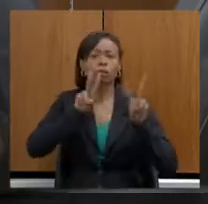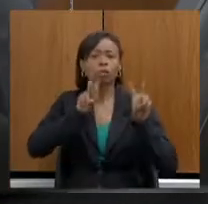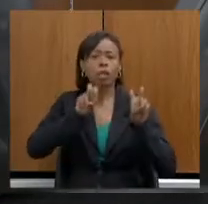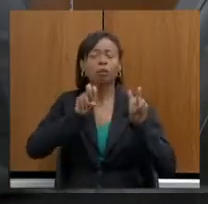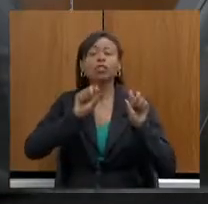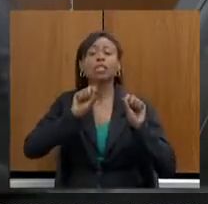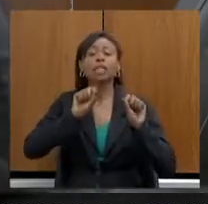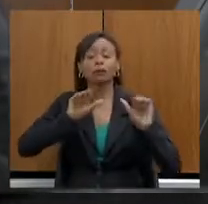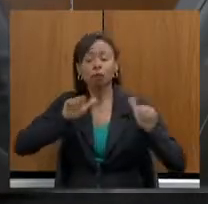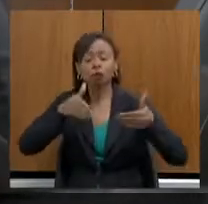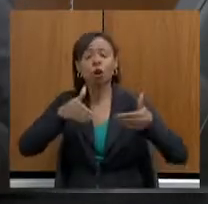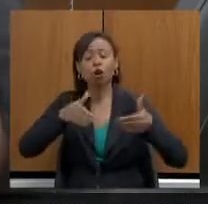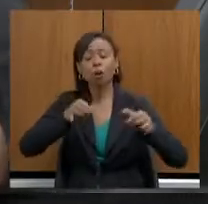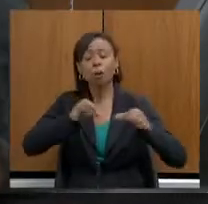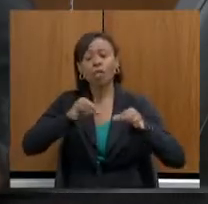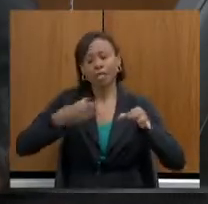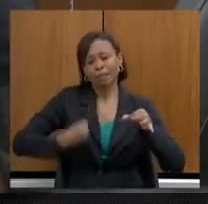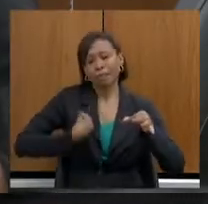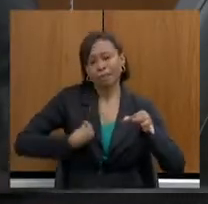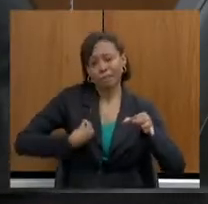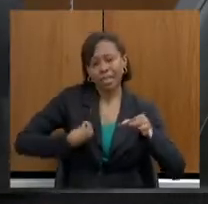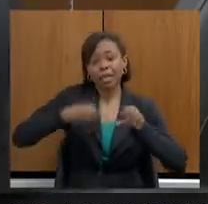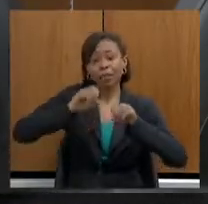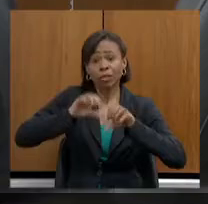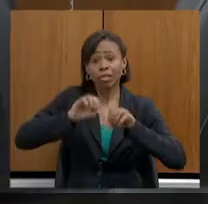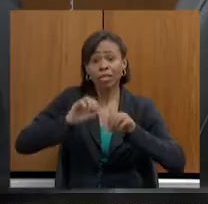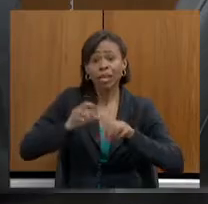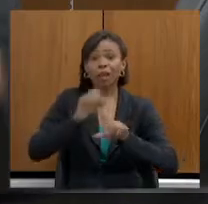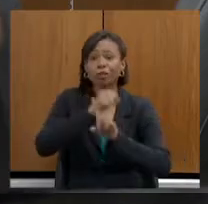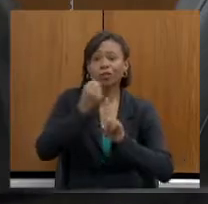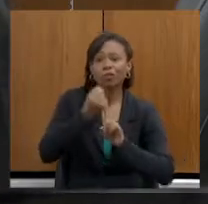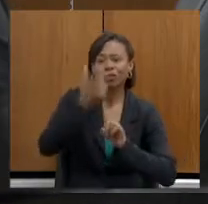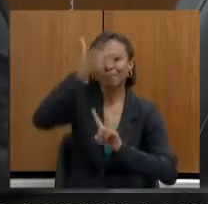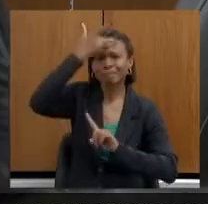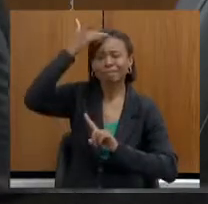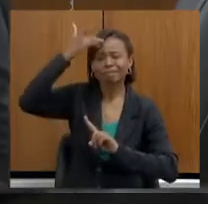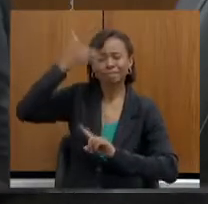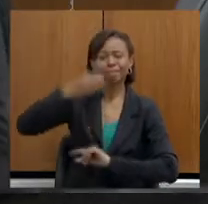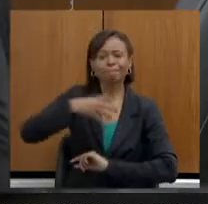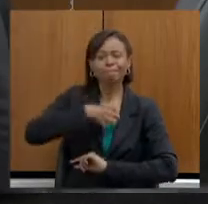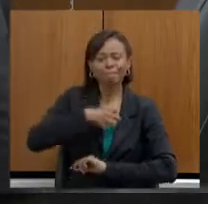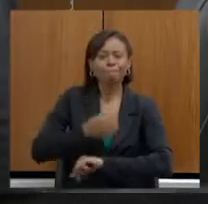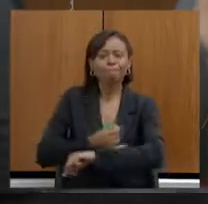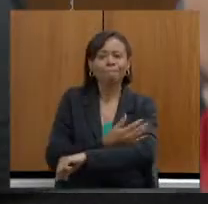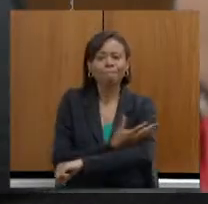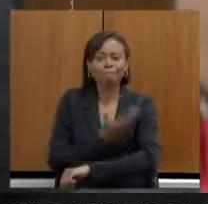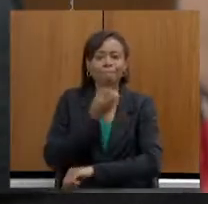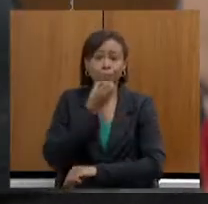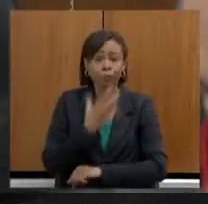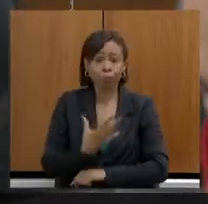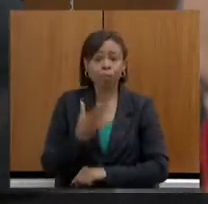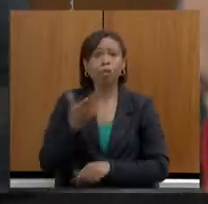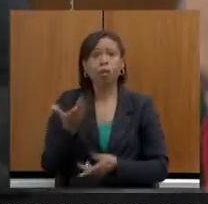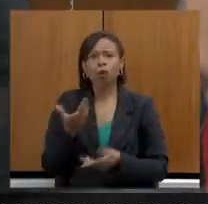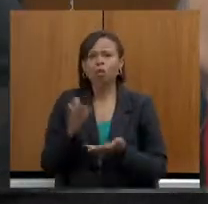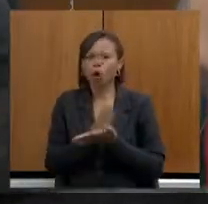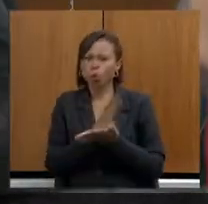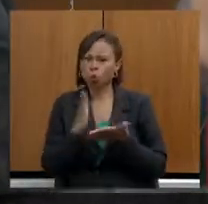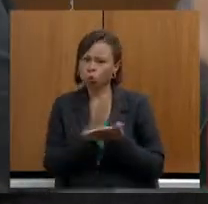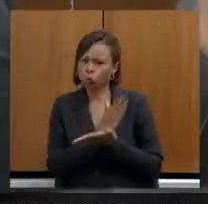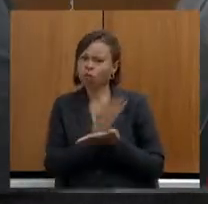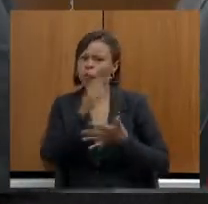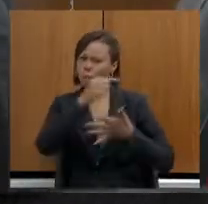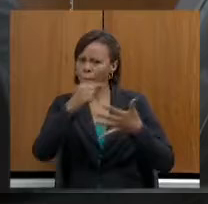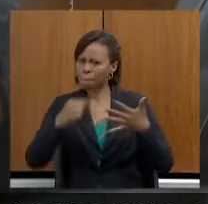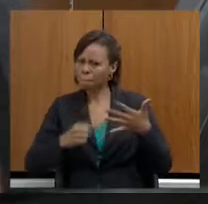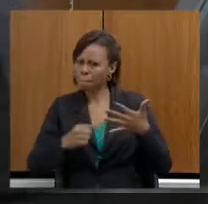projeto de vida e educação socioemocional né Então temos aí a garantia que muito para muito além de projetos específicos pontuais executados